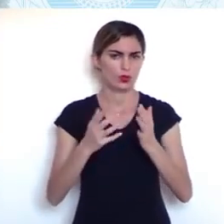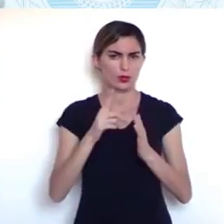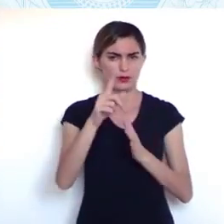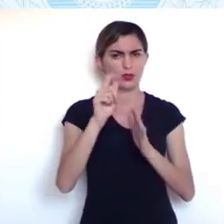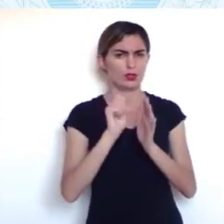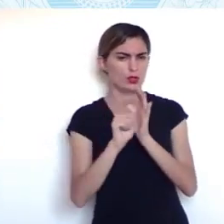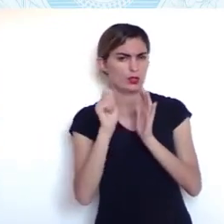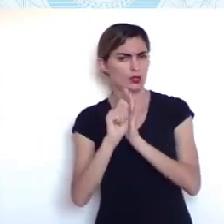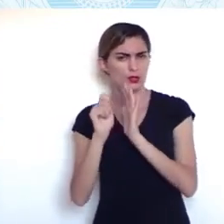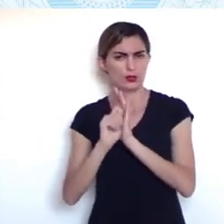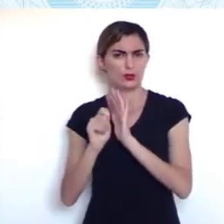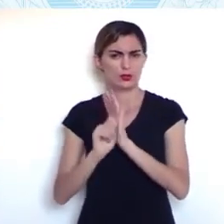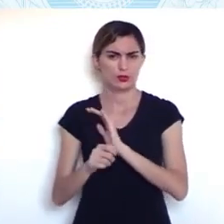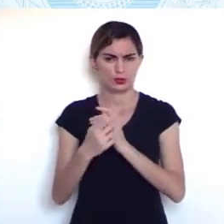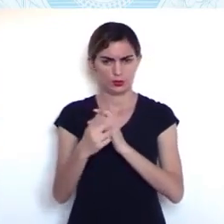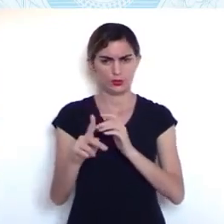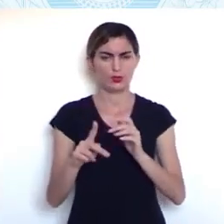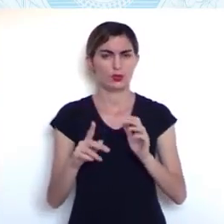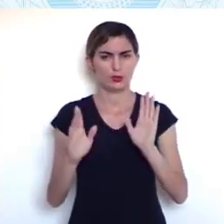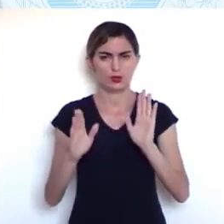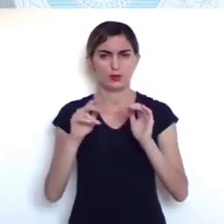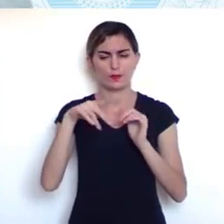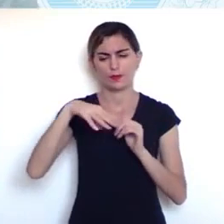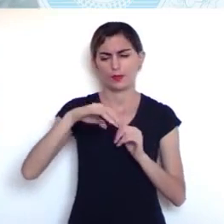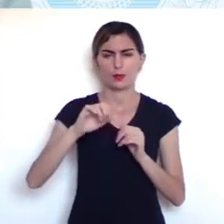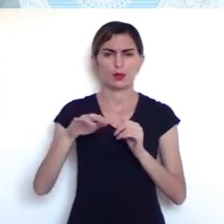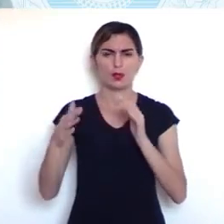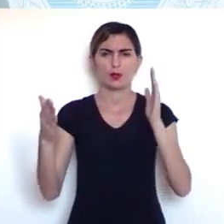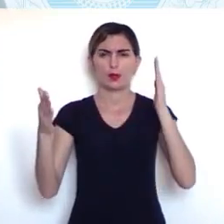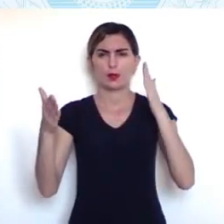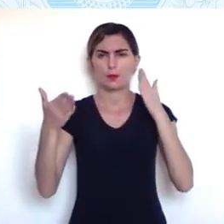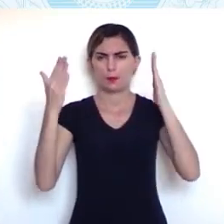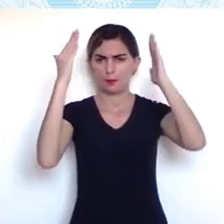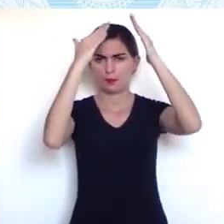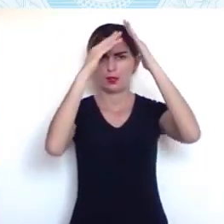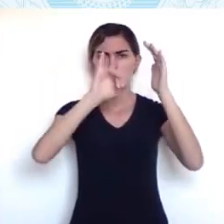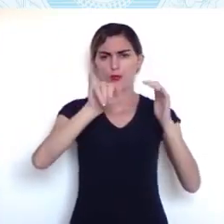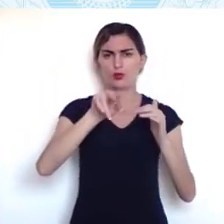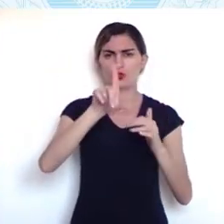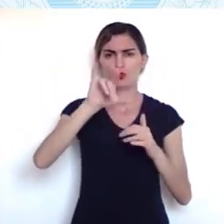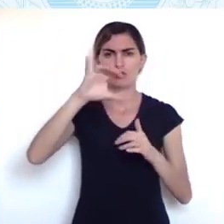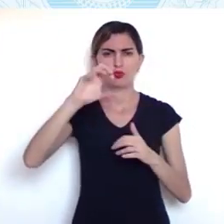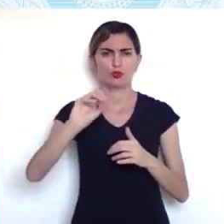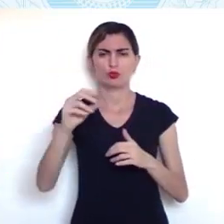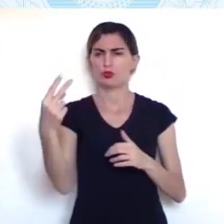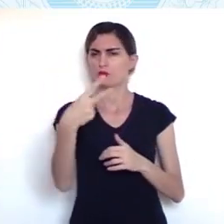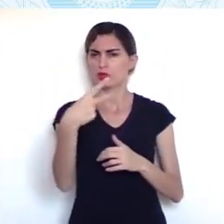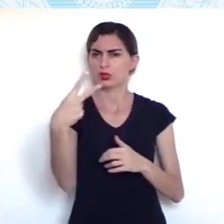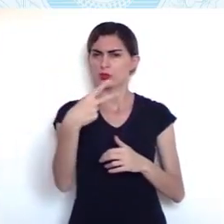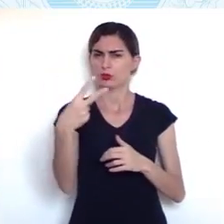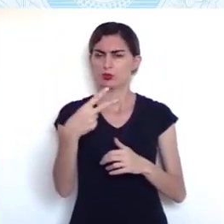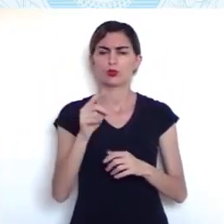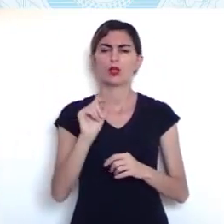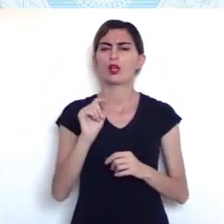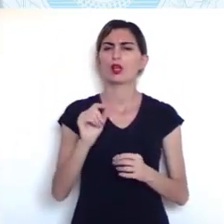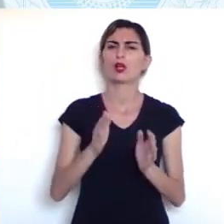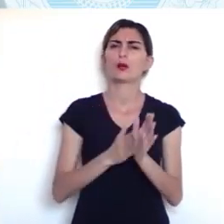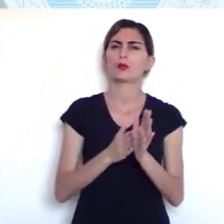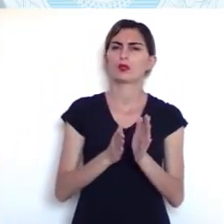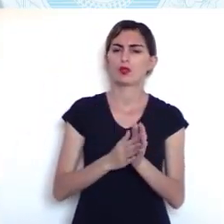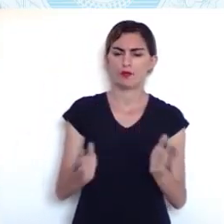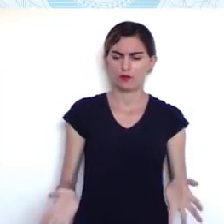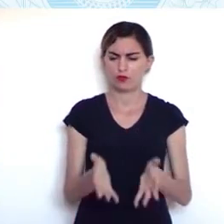isso aí. O grande mecena do período foi o Papa Júlio II, que pretendia reforçar o